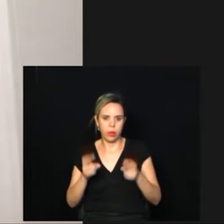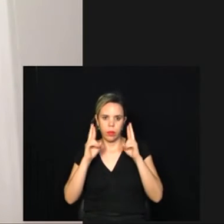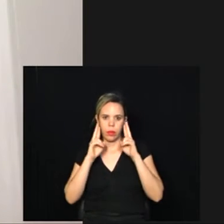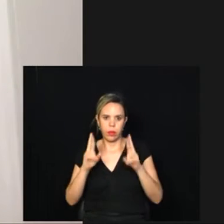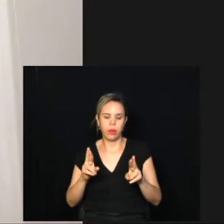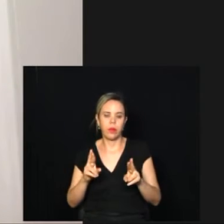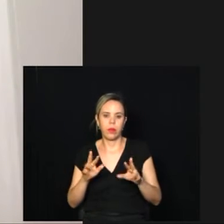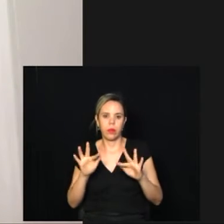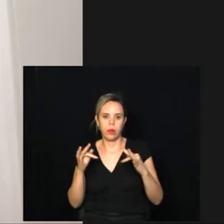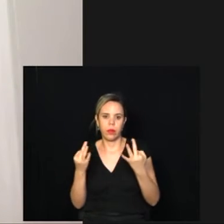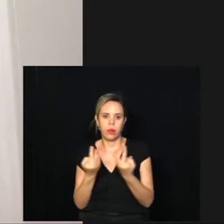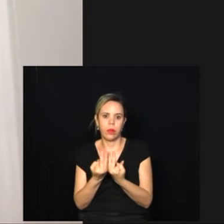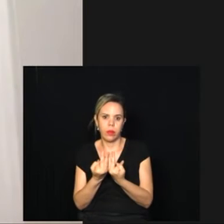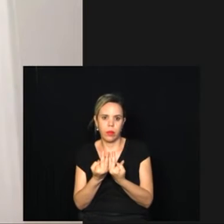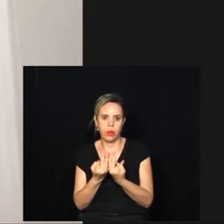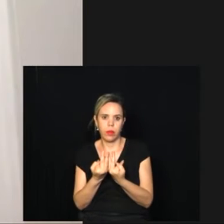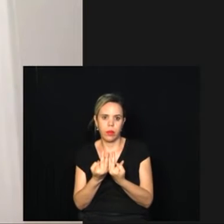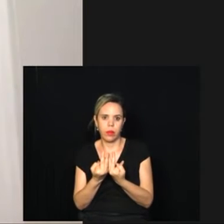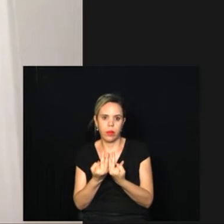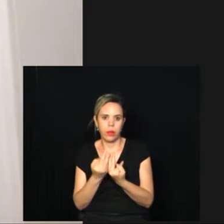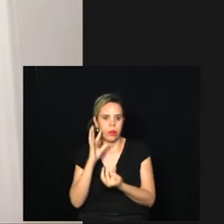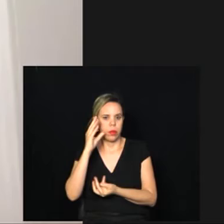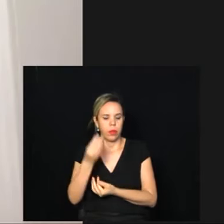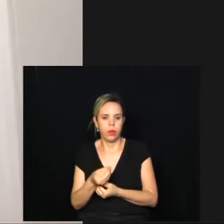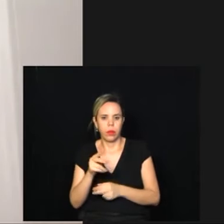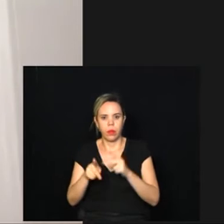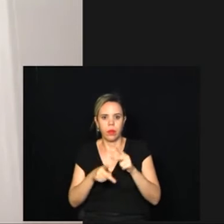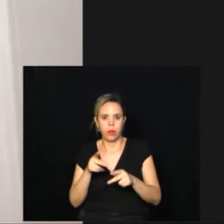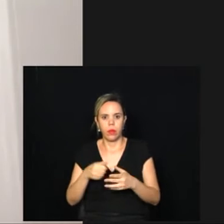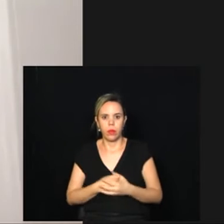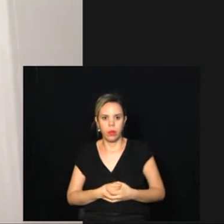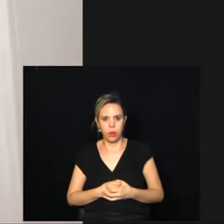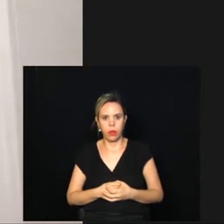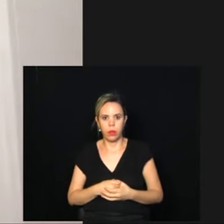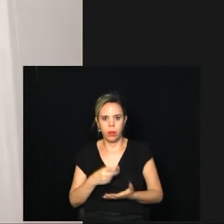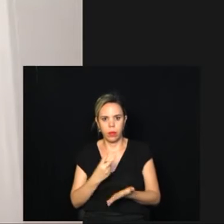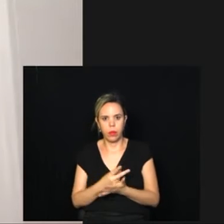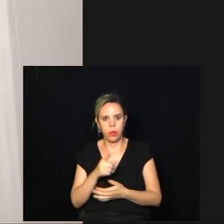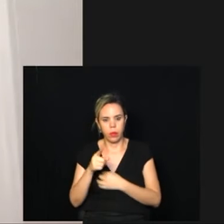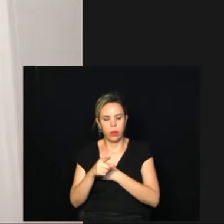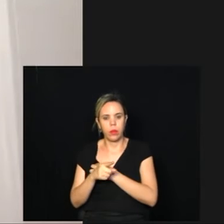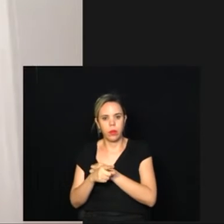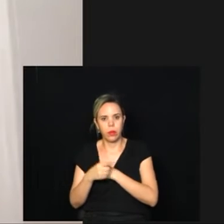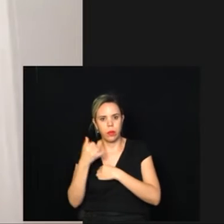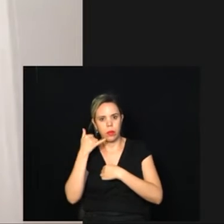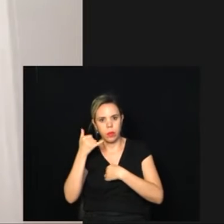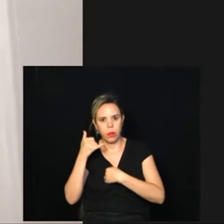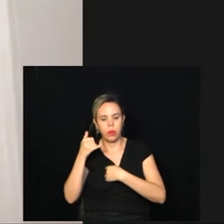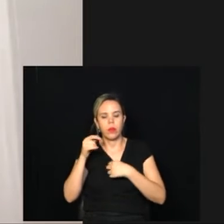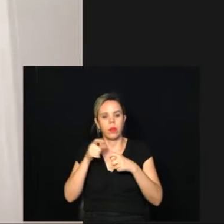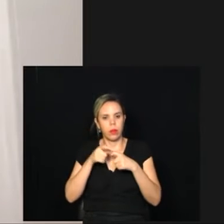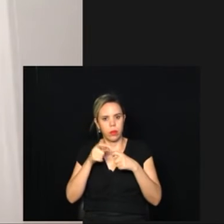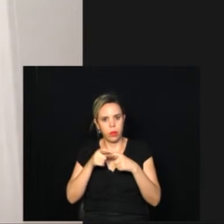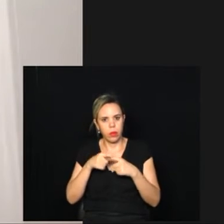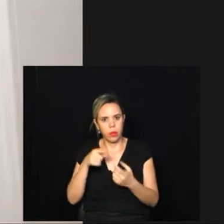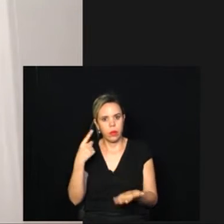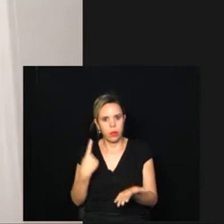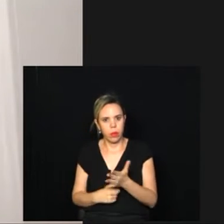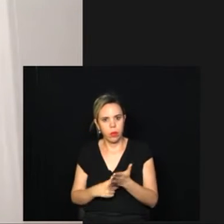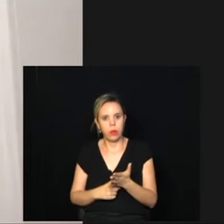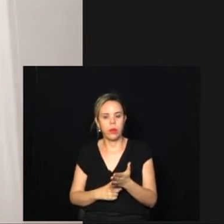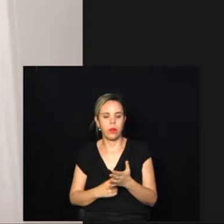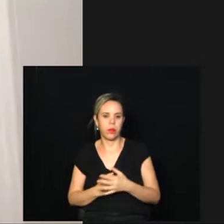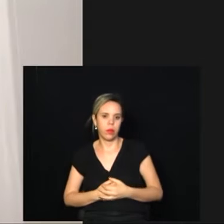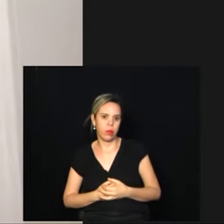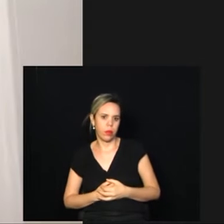respeito dos familiares ou não tem o entendimento dessas pessoas, você mesmo liga para o médico, tenta agendar uma